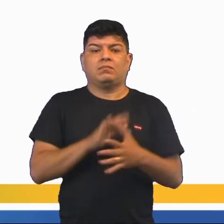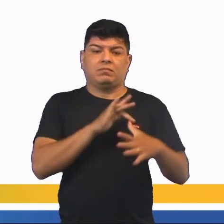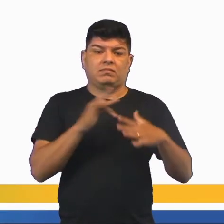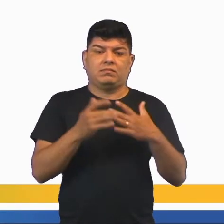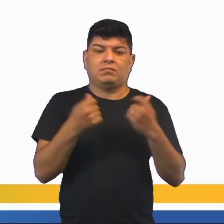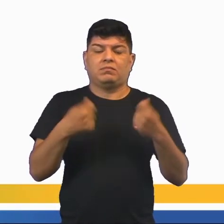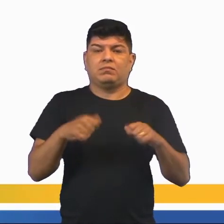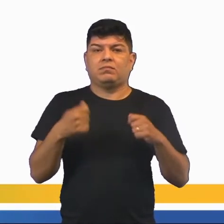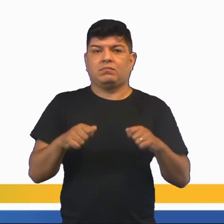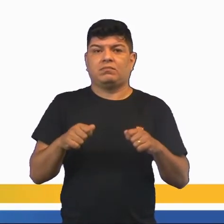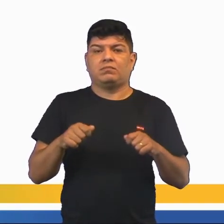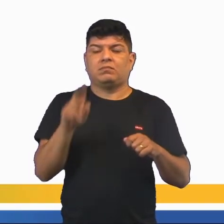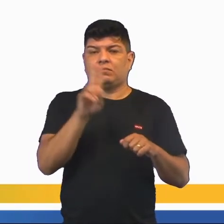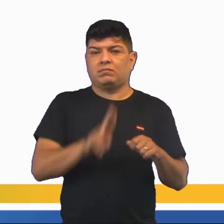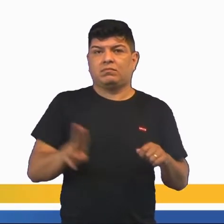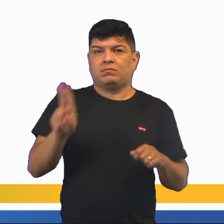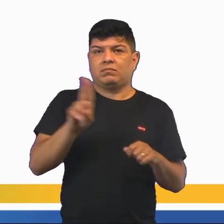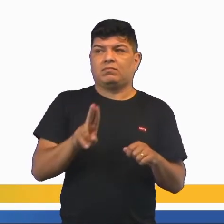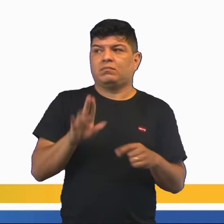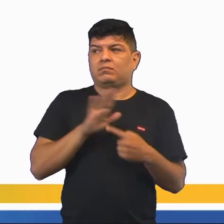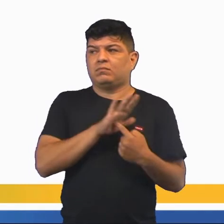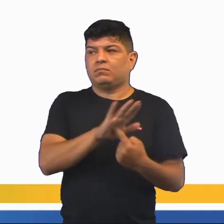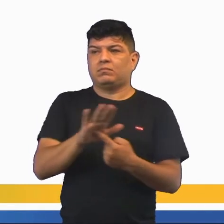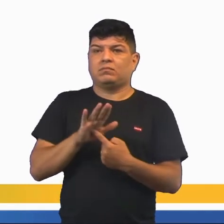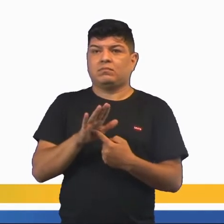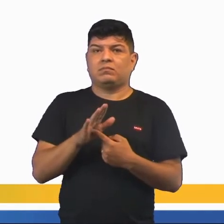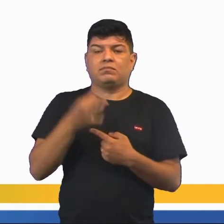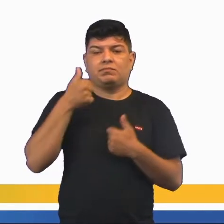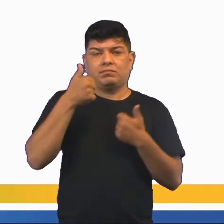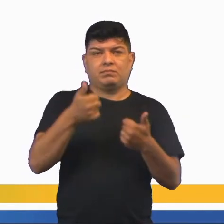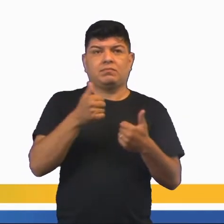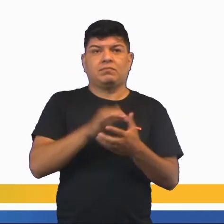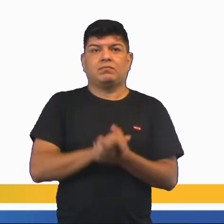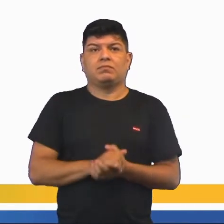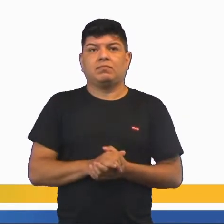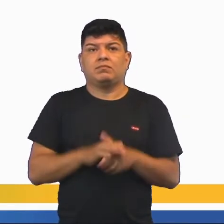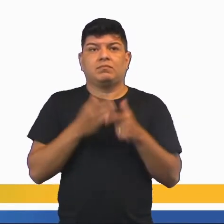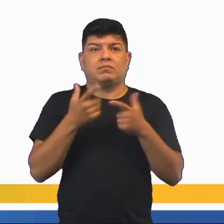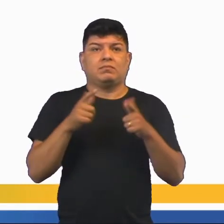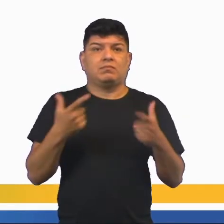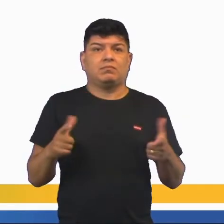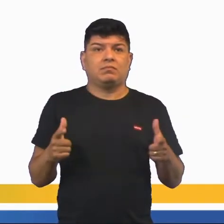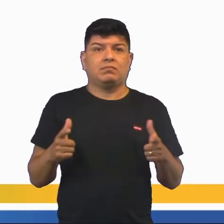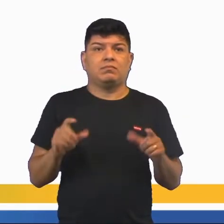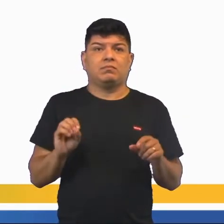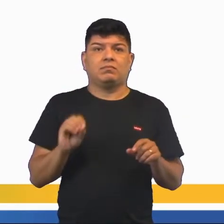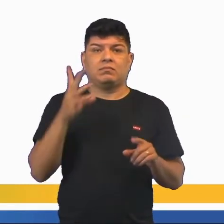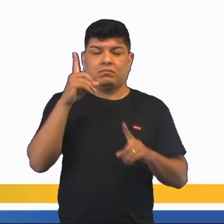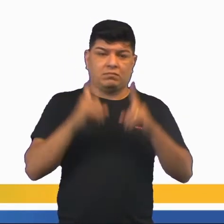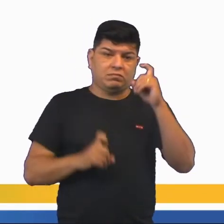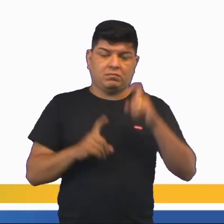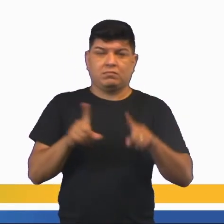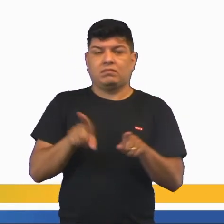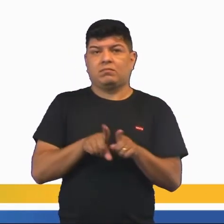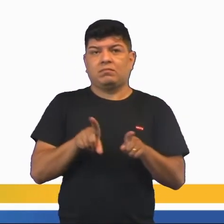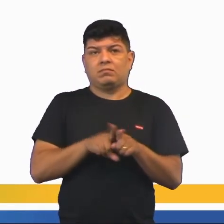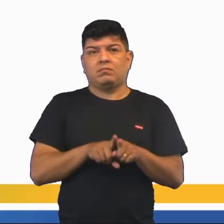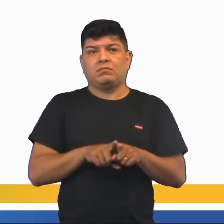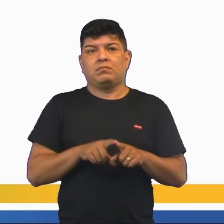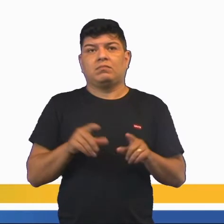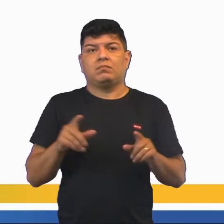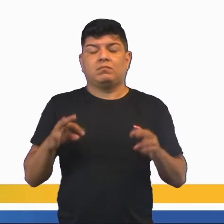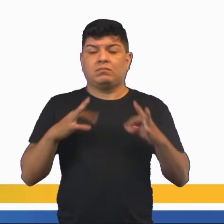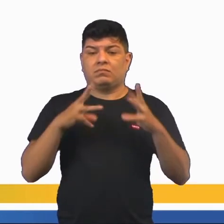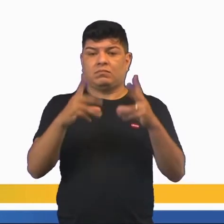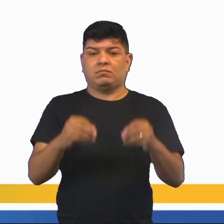usar o seu potencial de exposição de maneira positiva. Amplificar o efeito expressivo, não é? Que